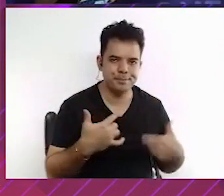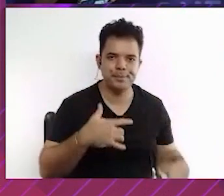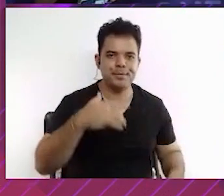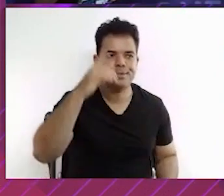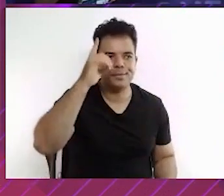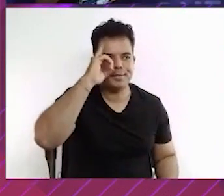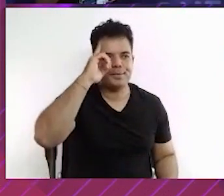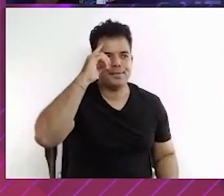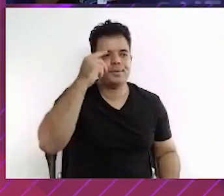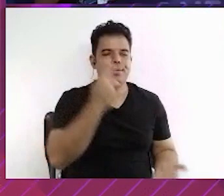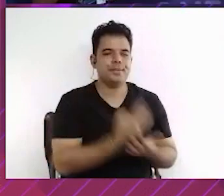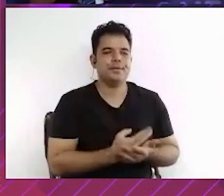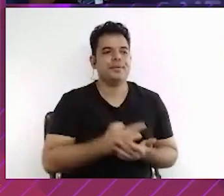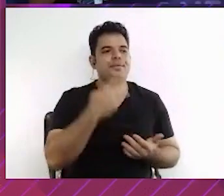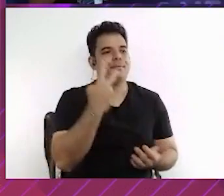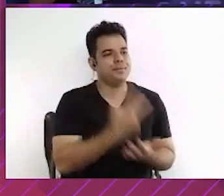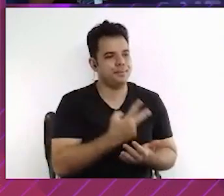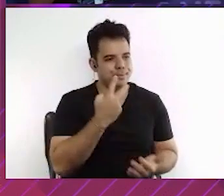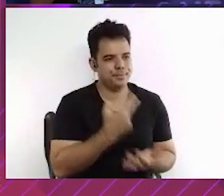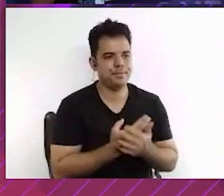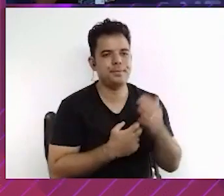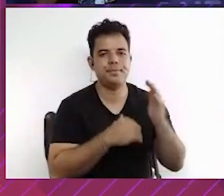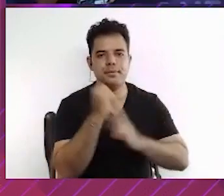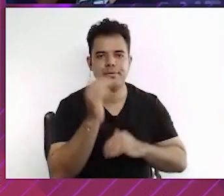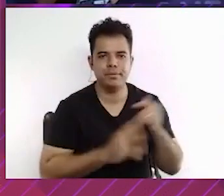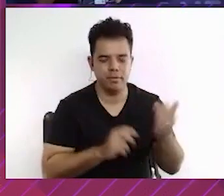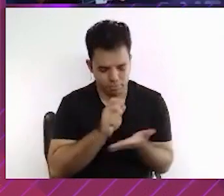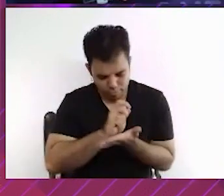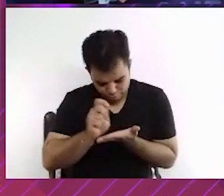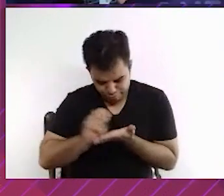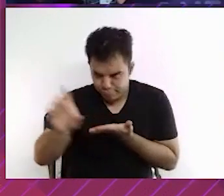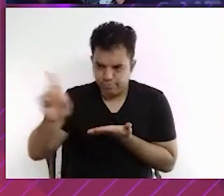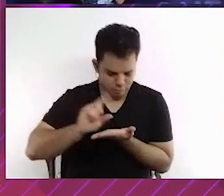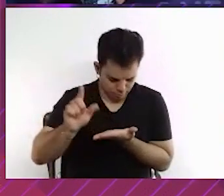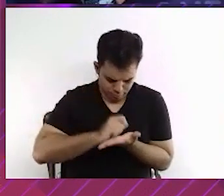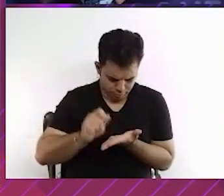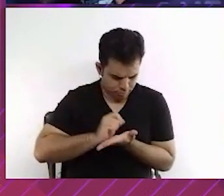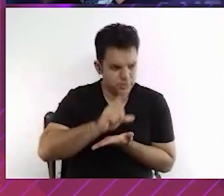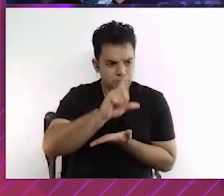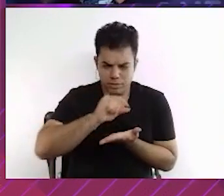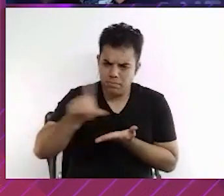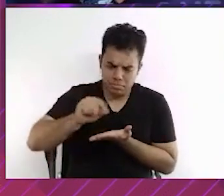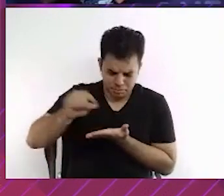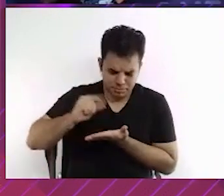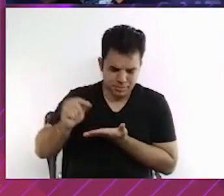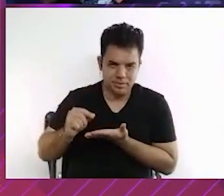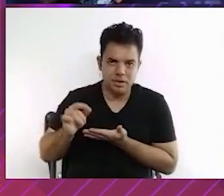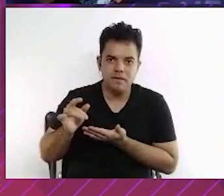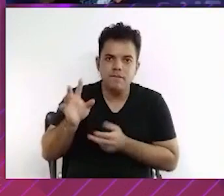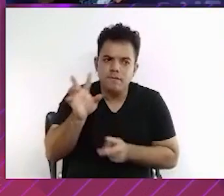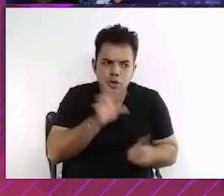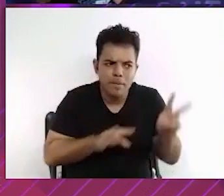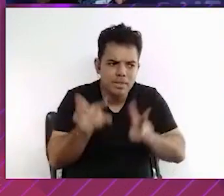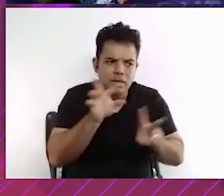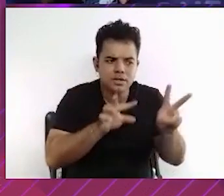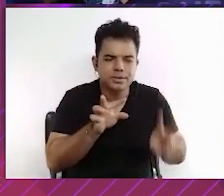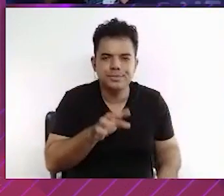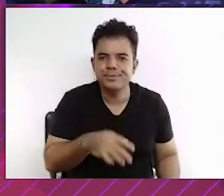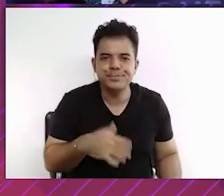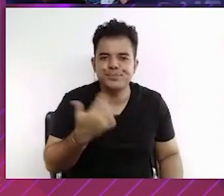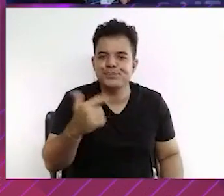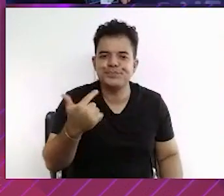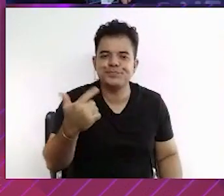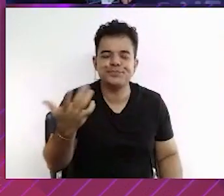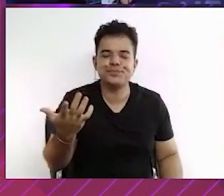manualmente. E por isso eles não tinham acesso, eles não tinham essa visibilidade. Eles não conseguiam ver